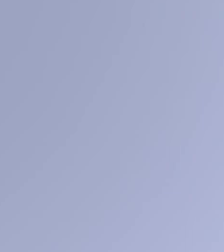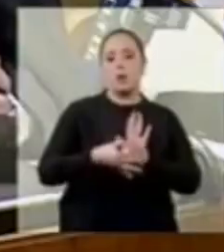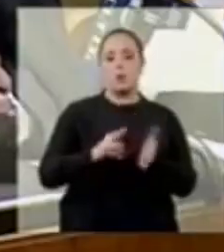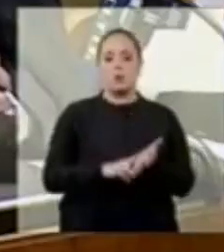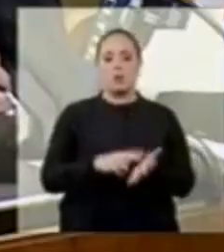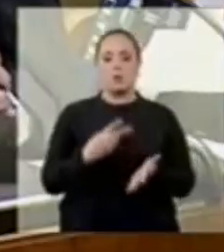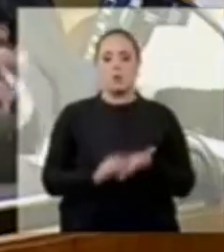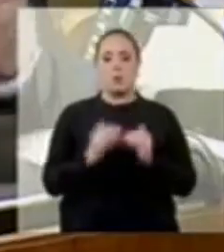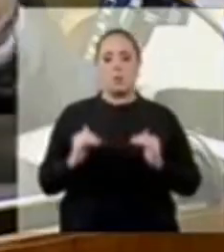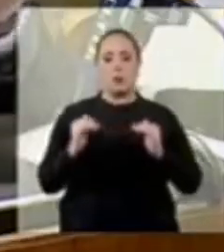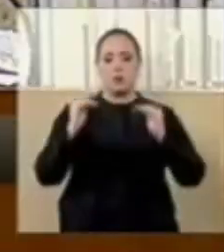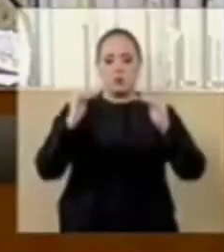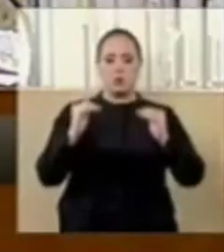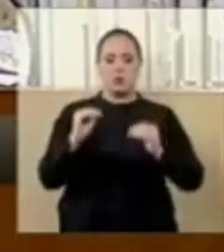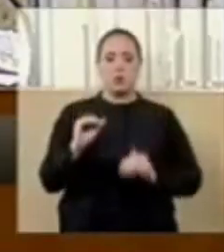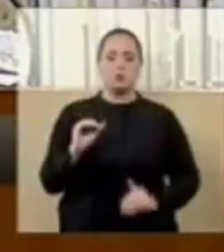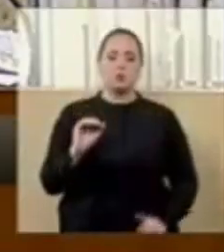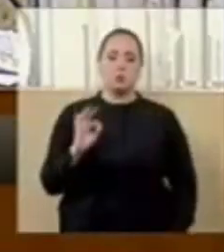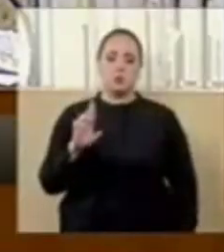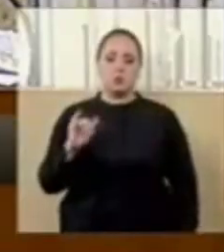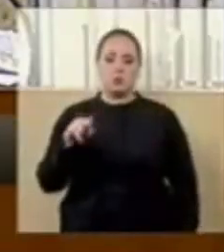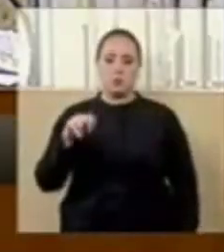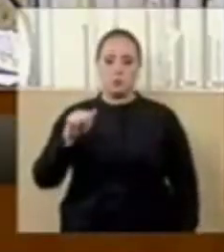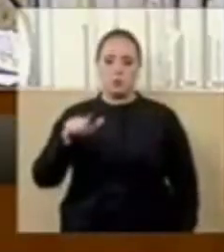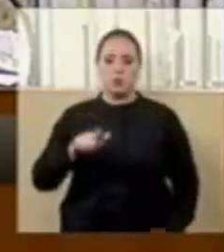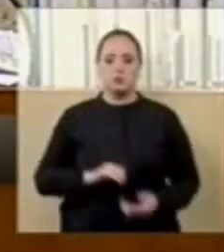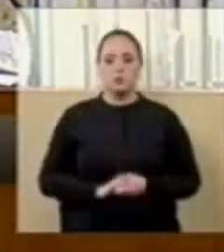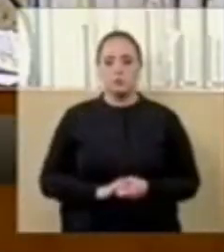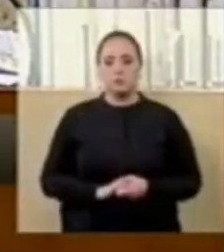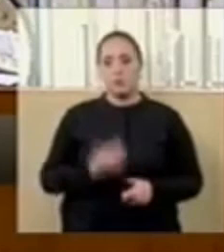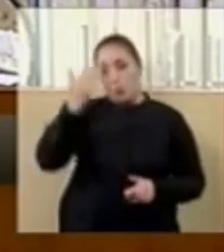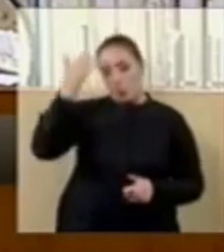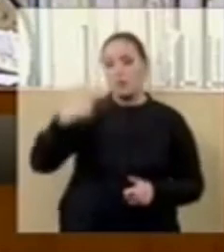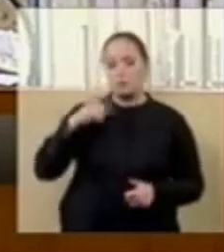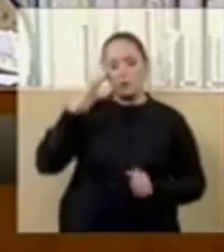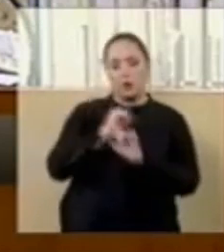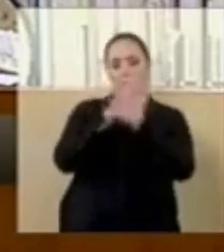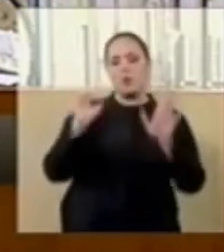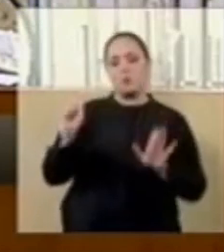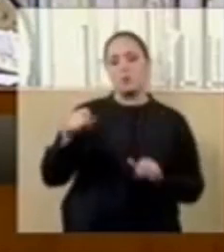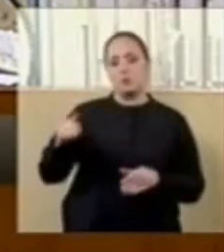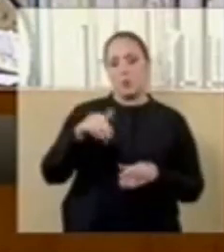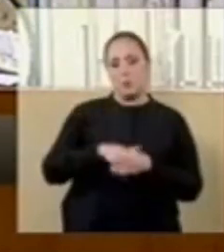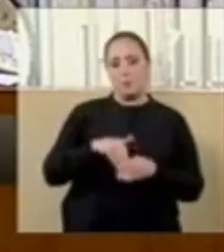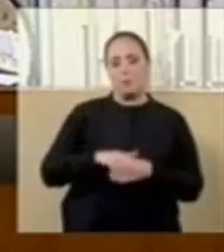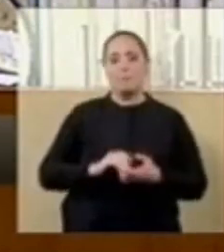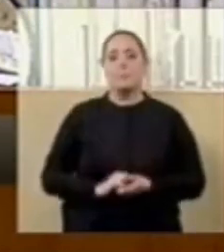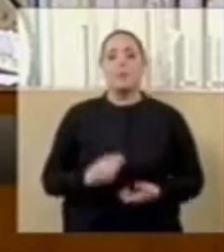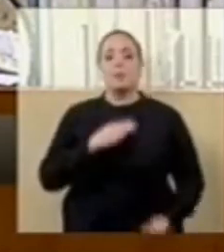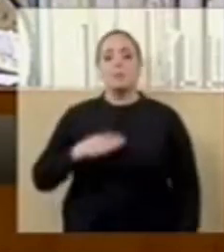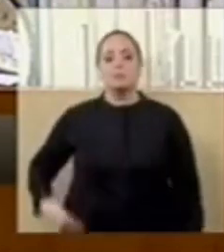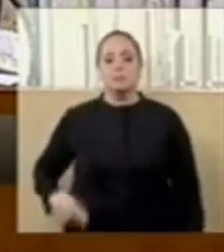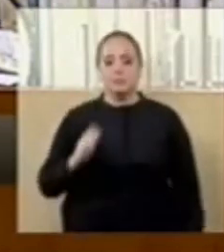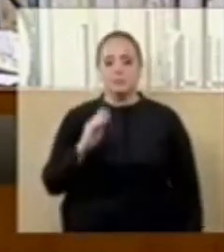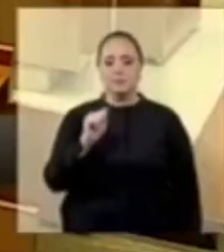o majoritário de um tribunal pois eu agradeço a vossa excelência tinha ficado claro assim no voto de vossa excelência ministro roberto barroso com a